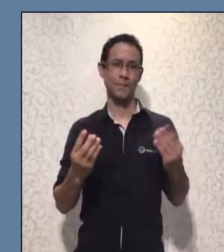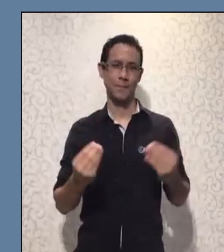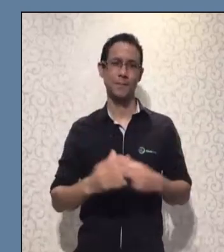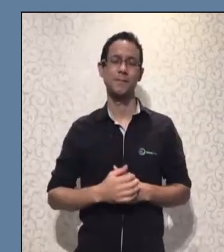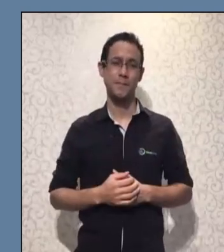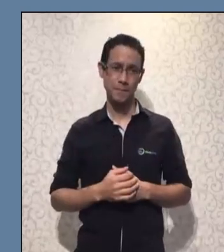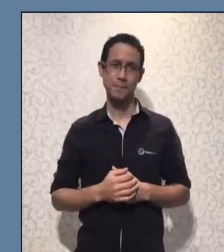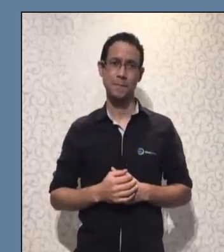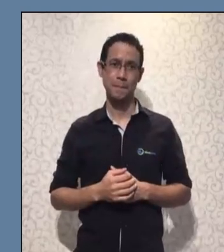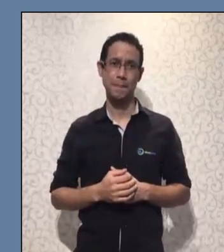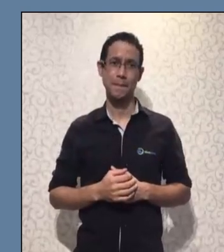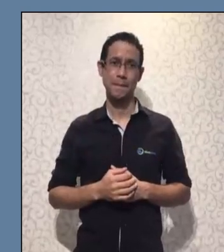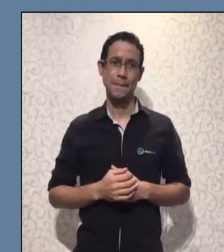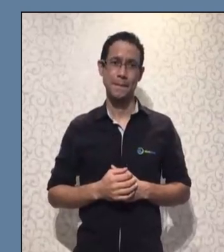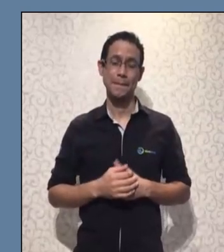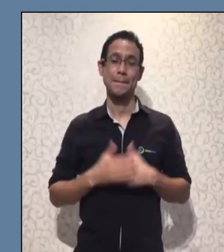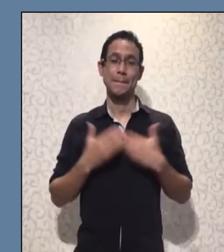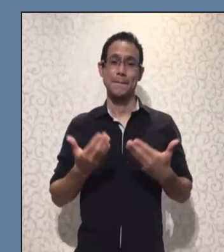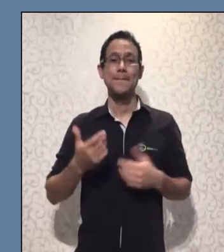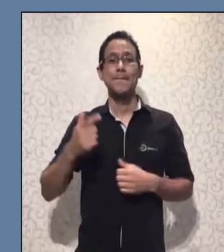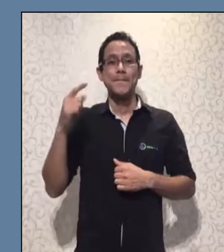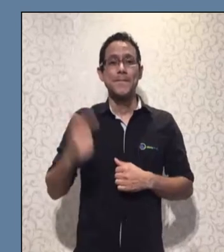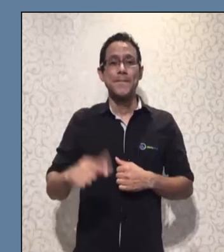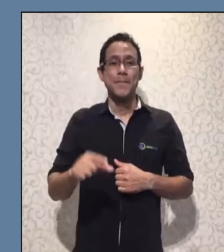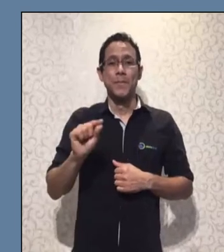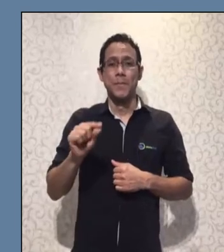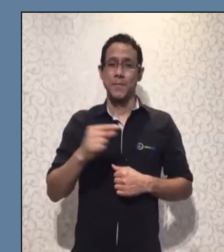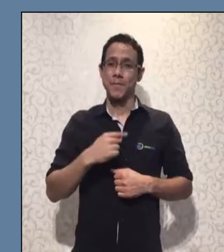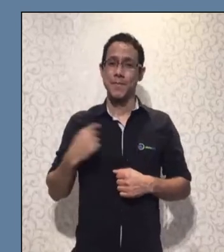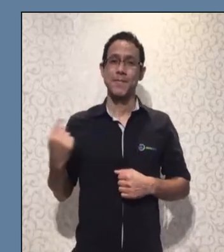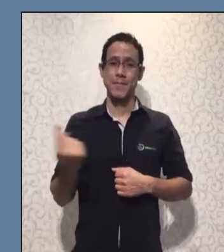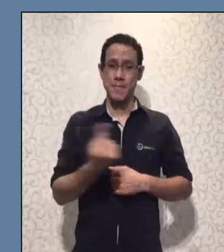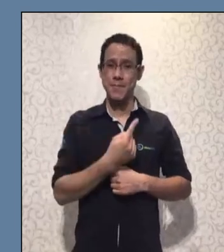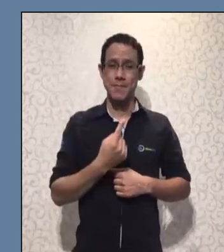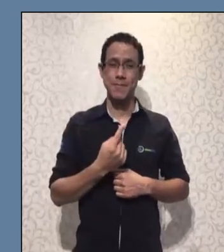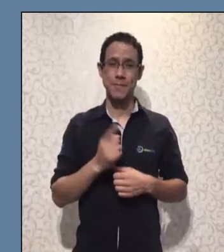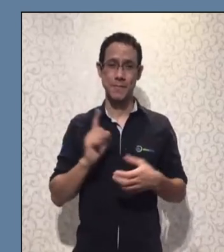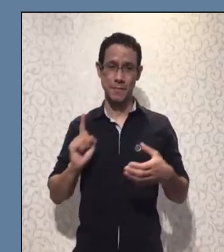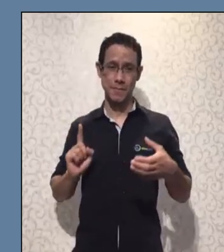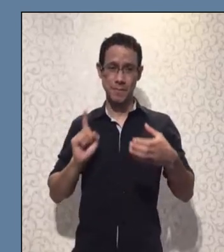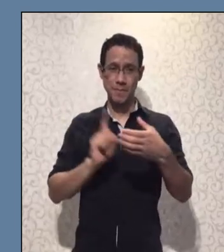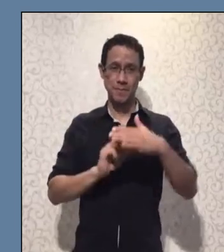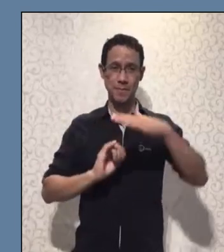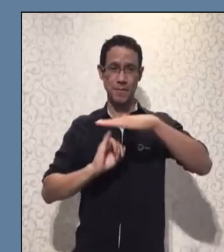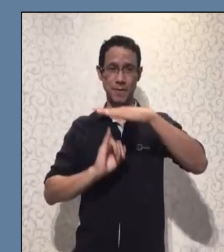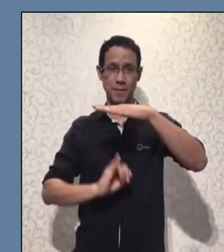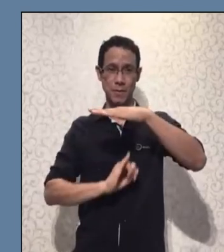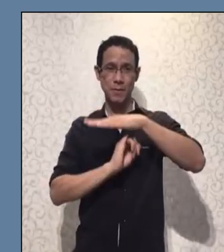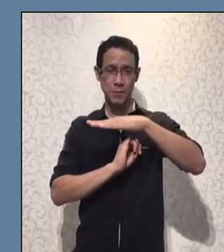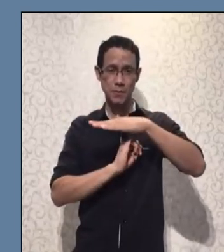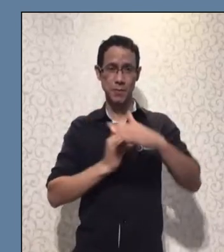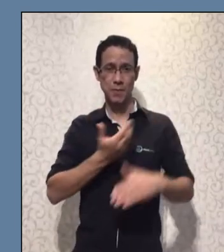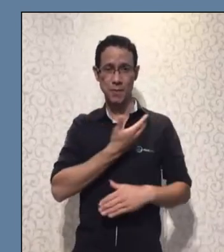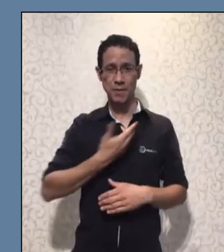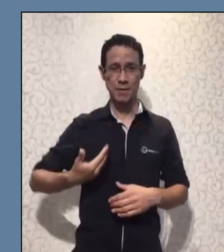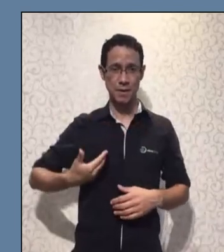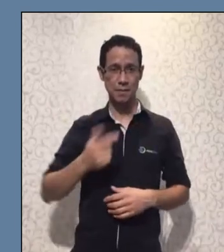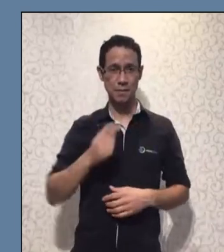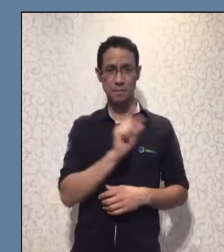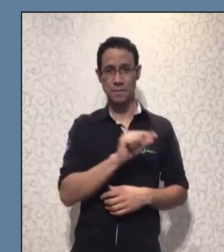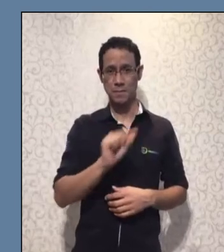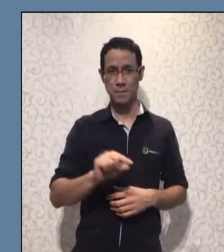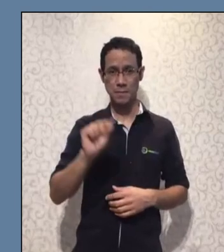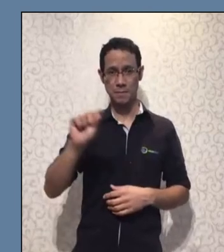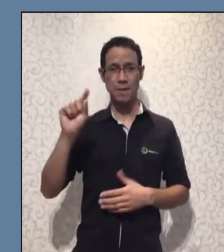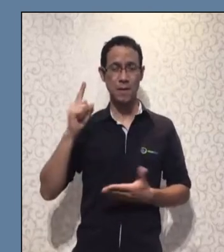lado, o que nós que integramos instituições públicas, né, com esse compromisso,